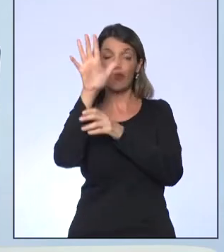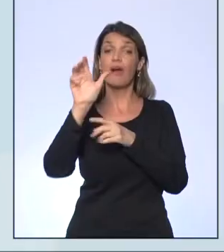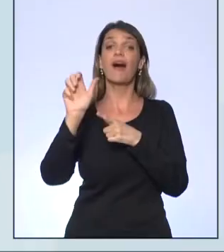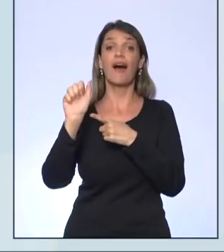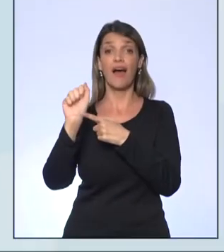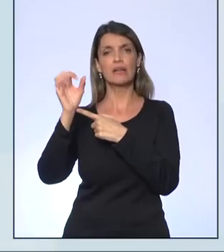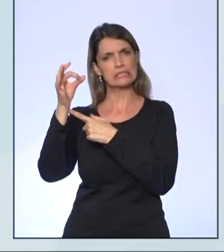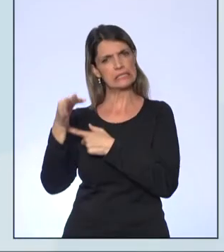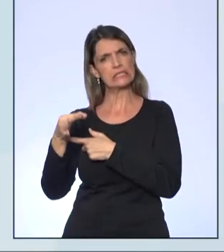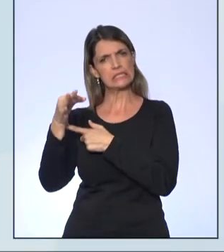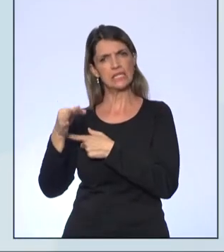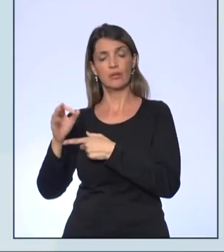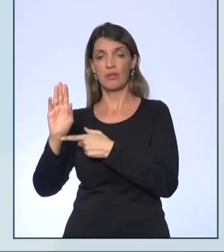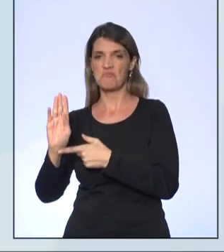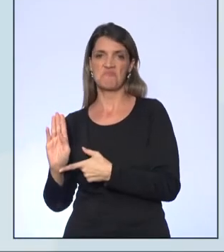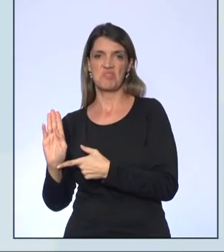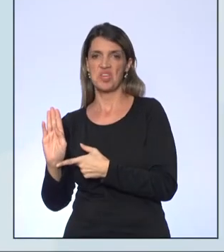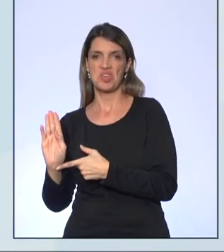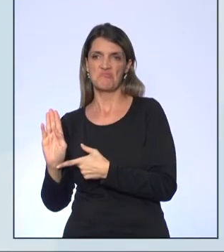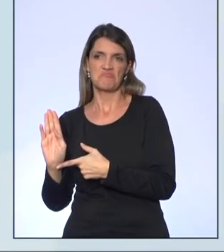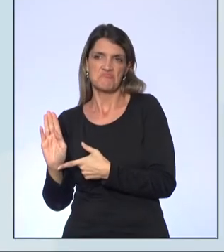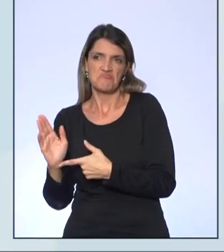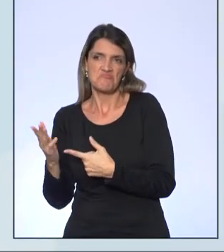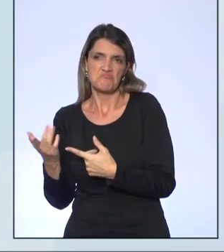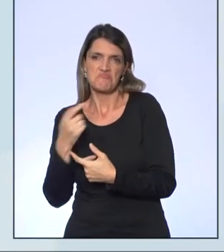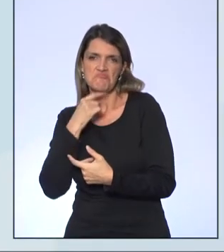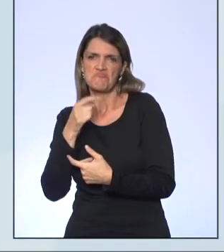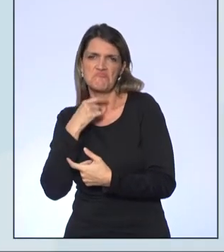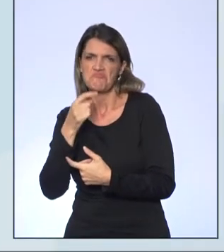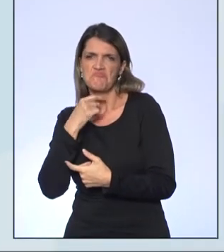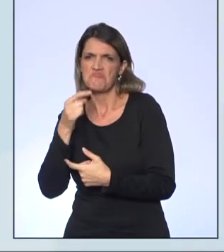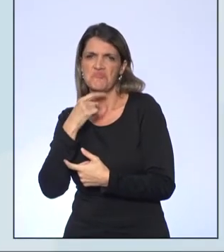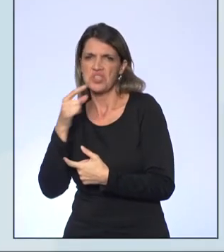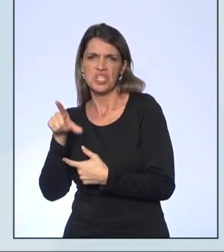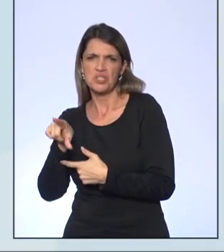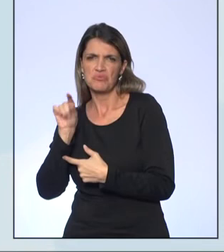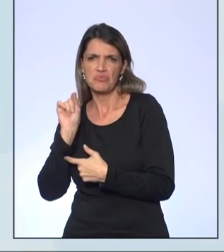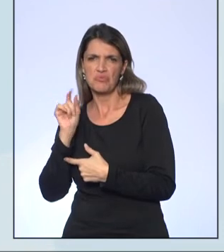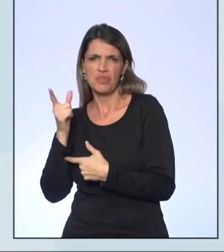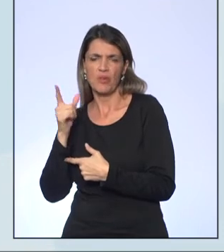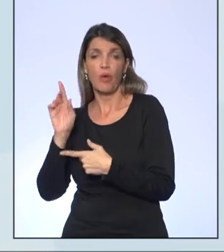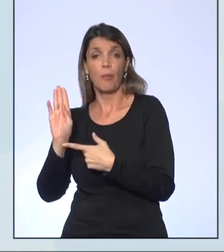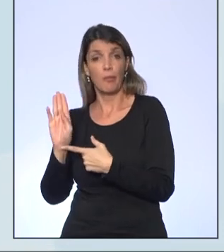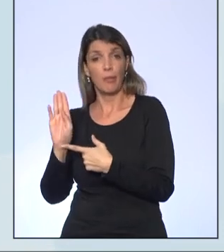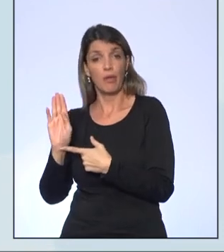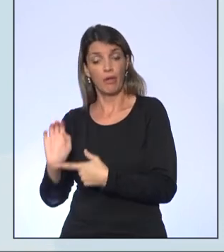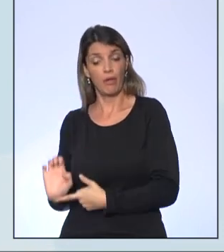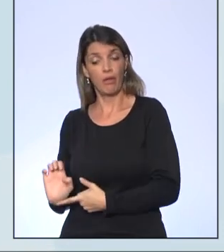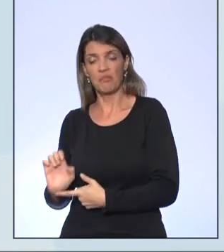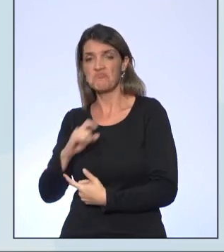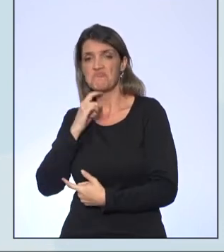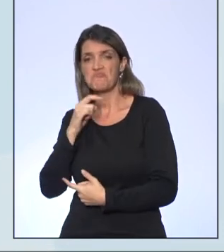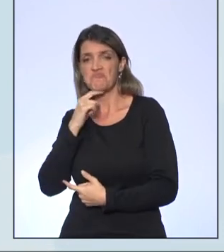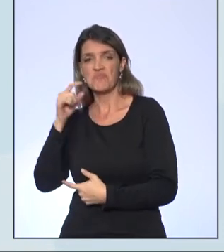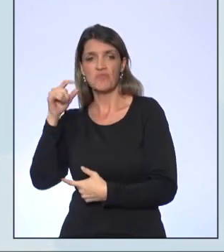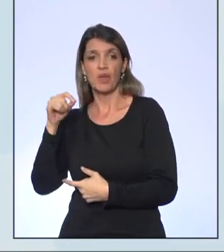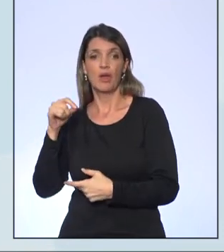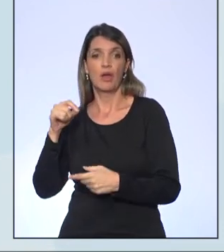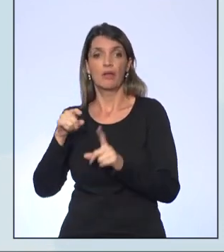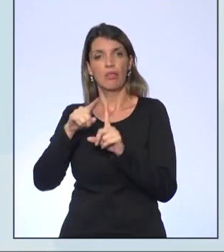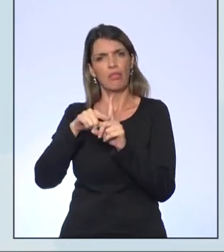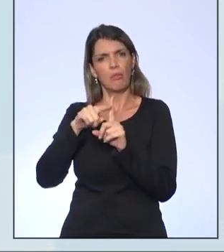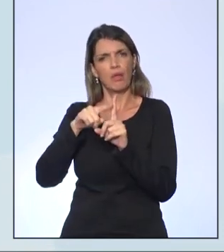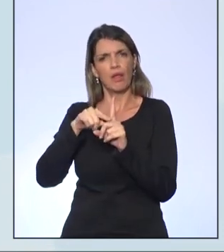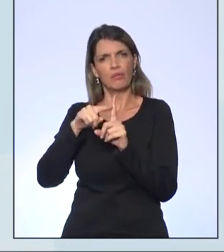a B, que também não apareceram, a B não foi, ninguém votou na B também, né? É a B que ninguém votou. A B, a E, ninguém votou. Elevação da temperatura